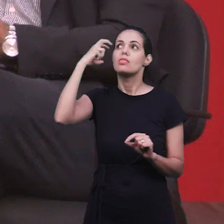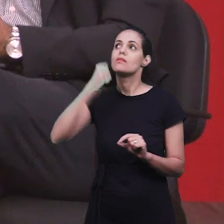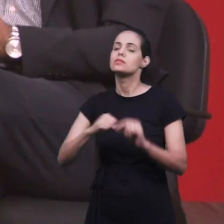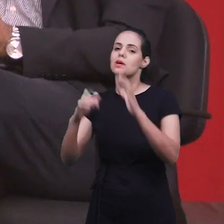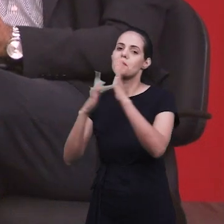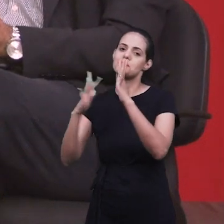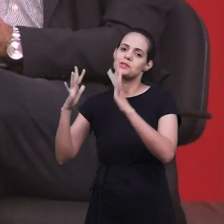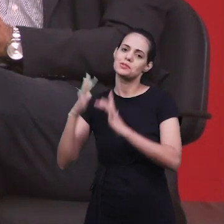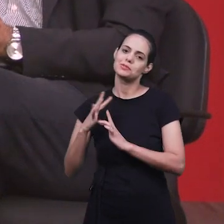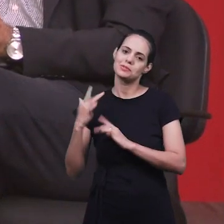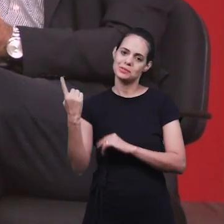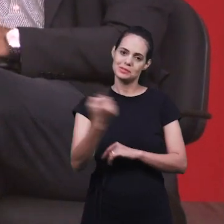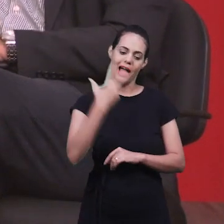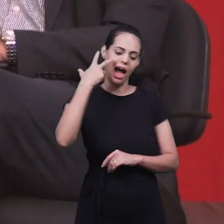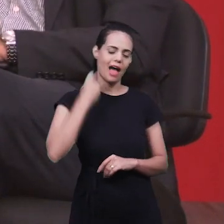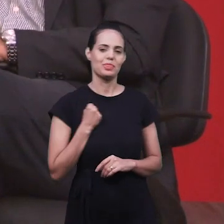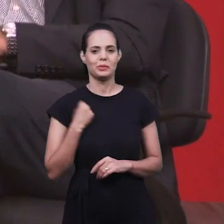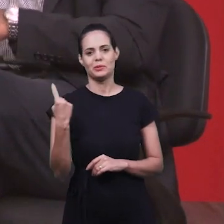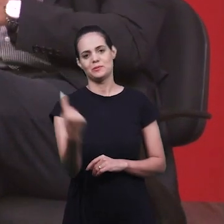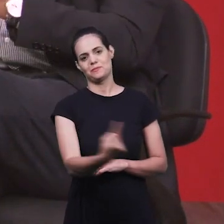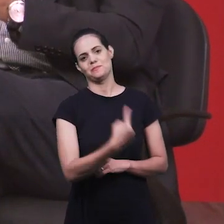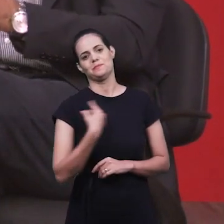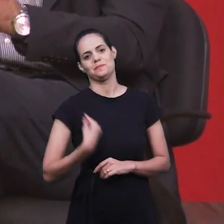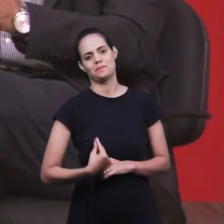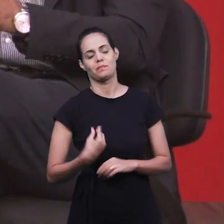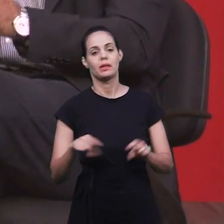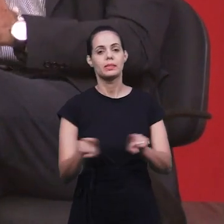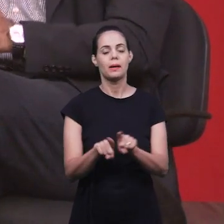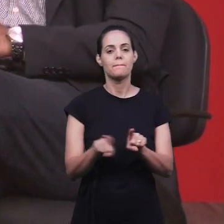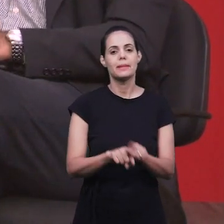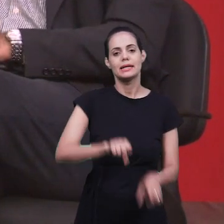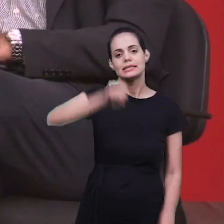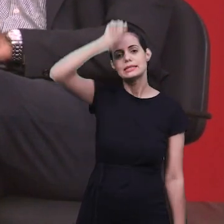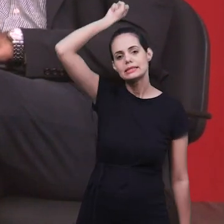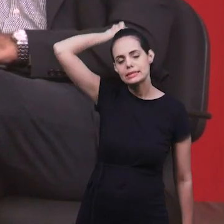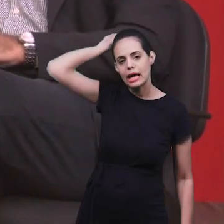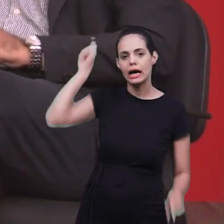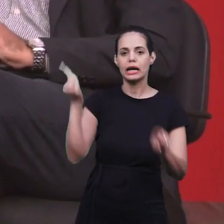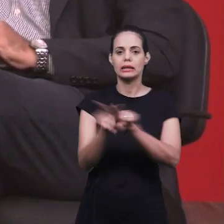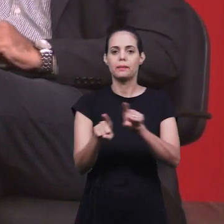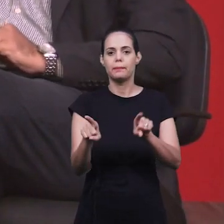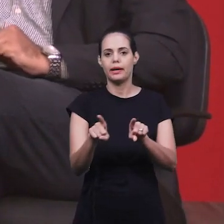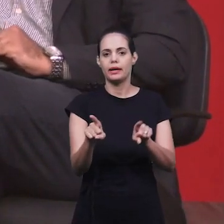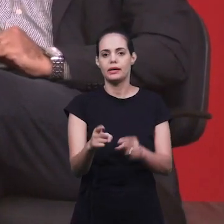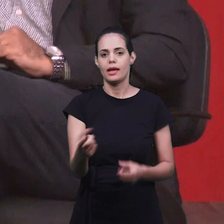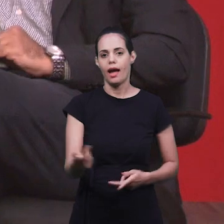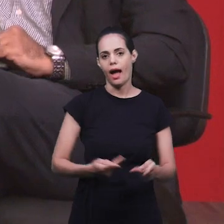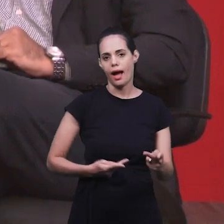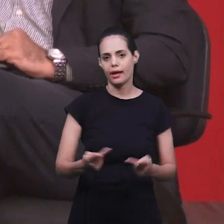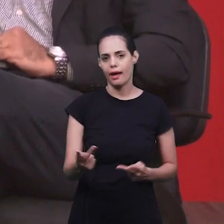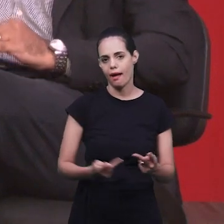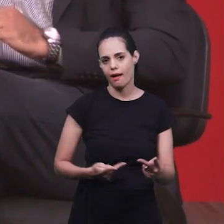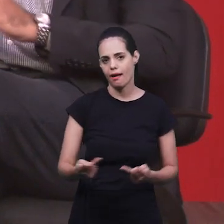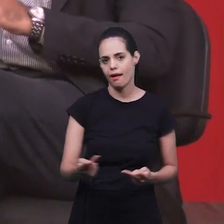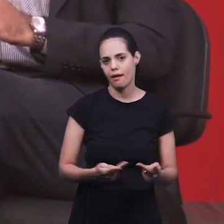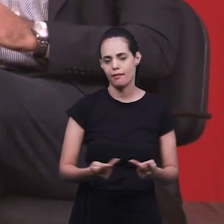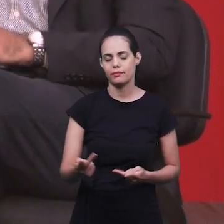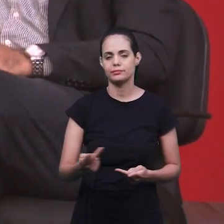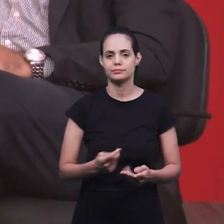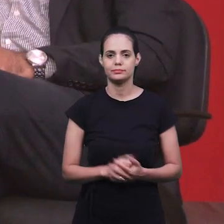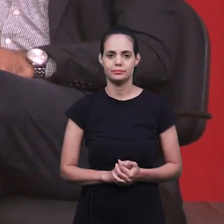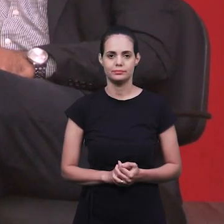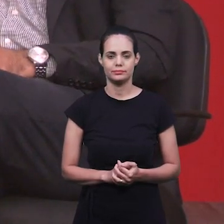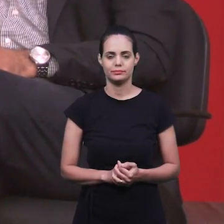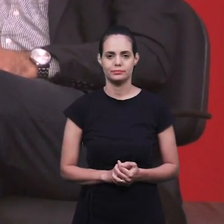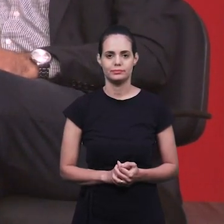da adoção em Jesus, vai falar, não é, ali de Sara e Agar como referências, e é